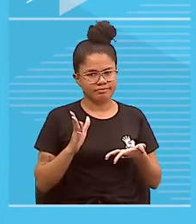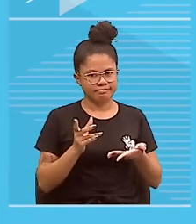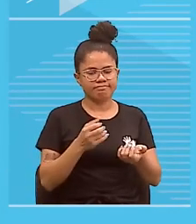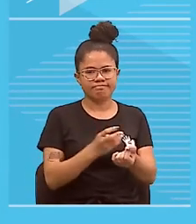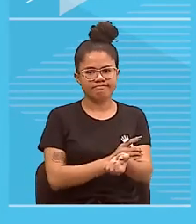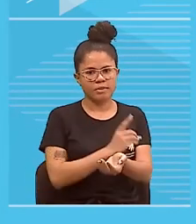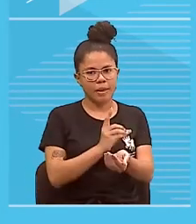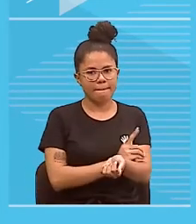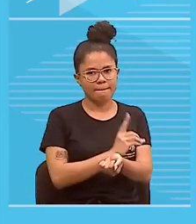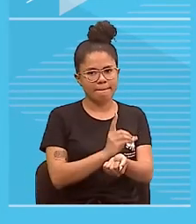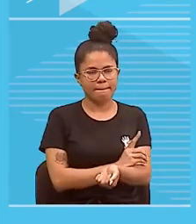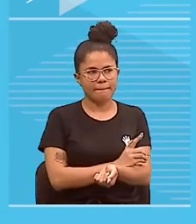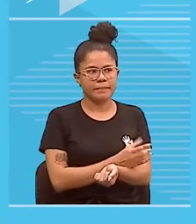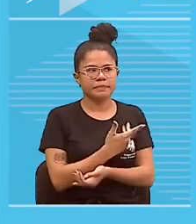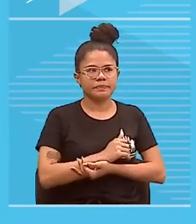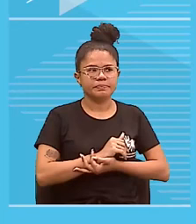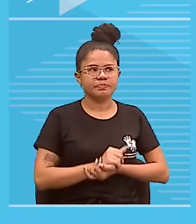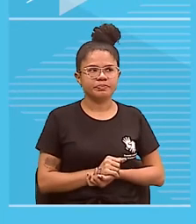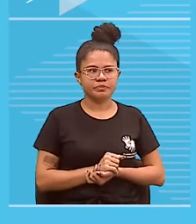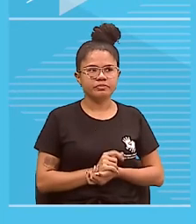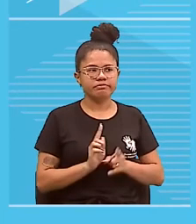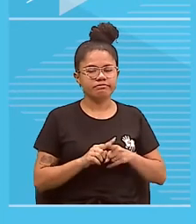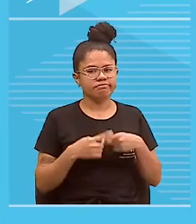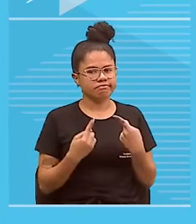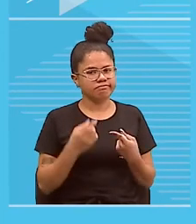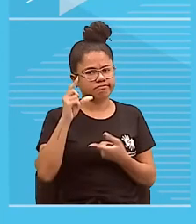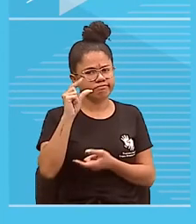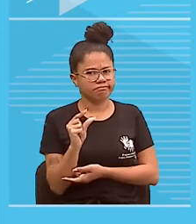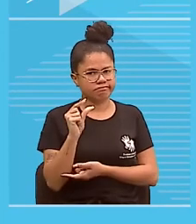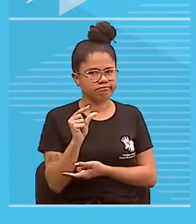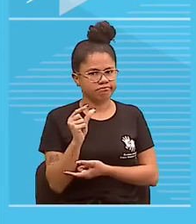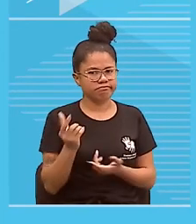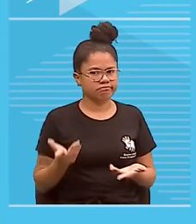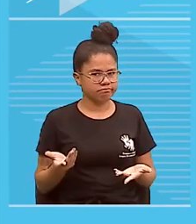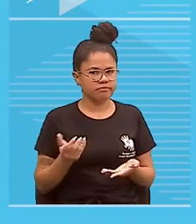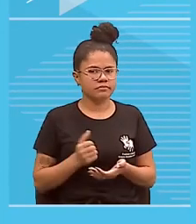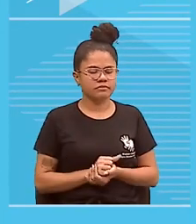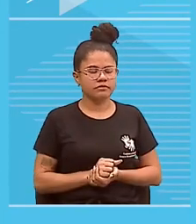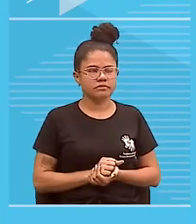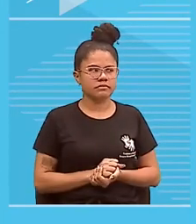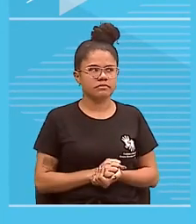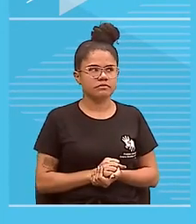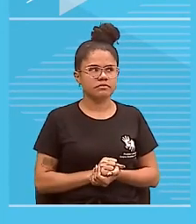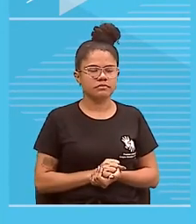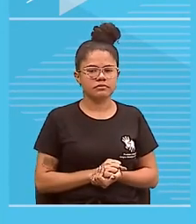então é diet agora se eu só diminuísse a